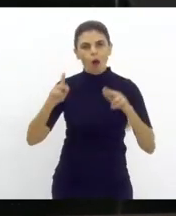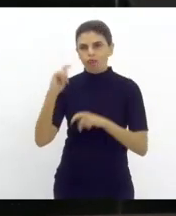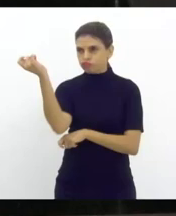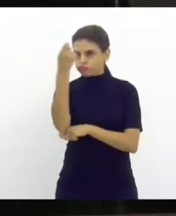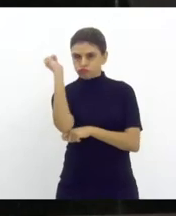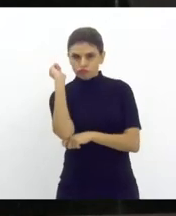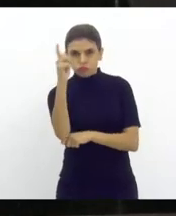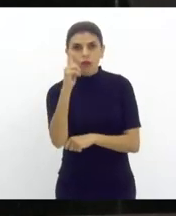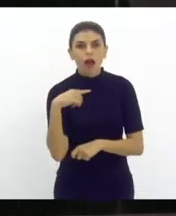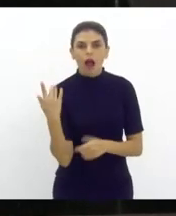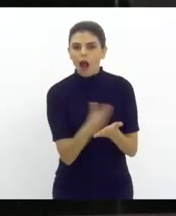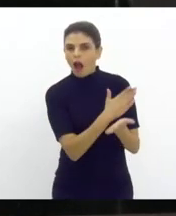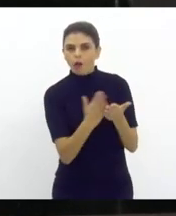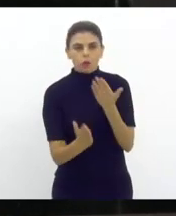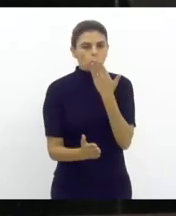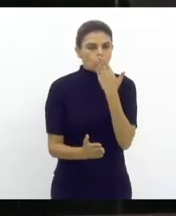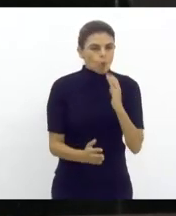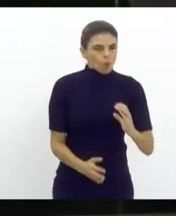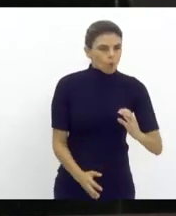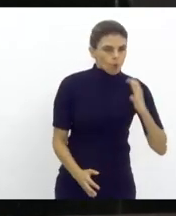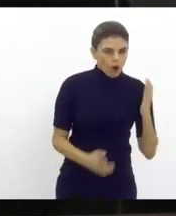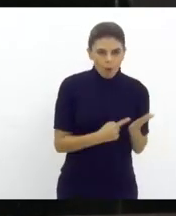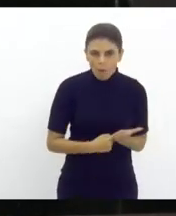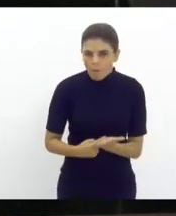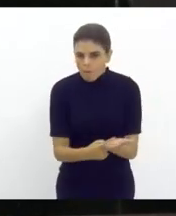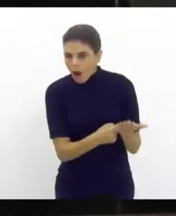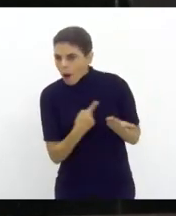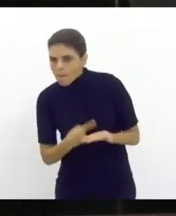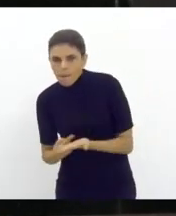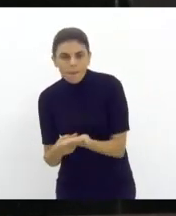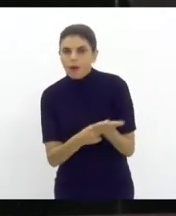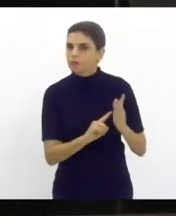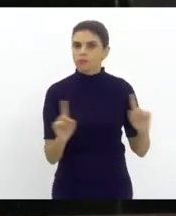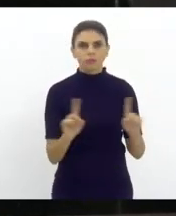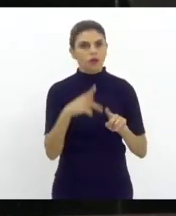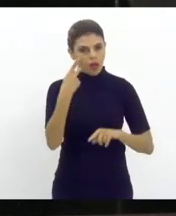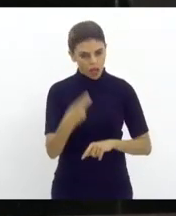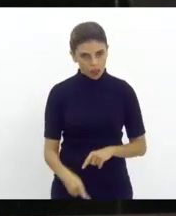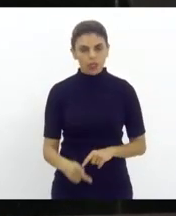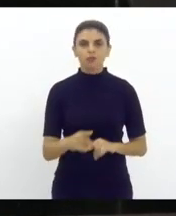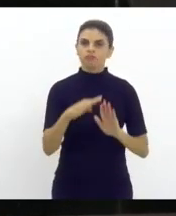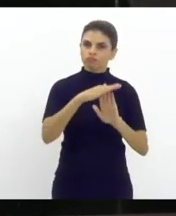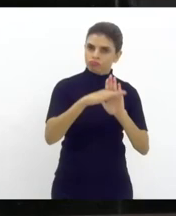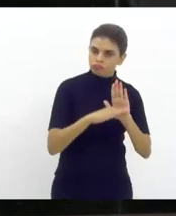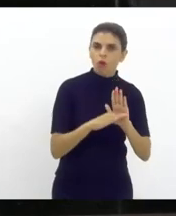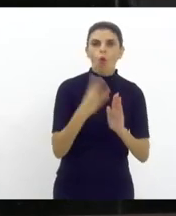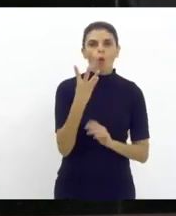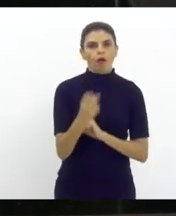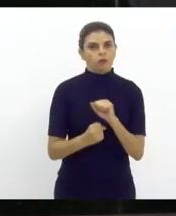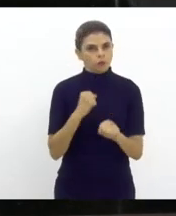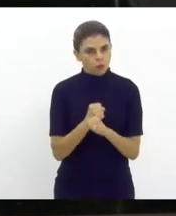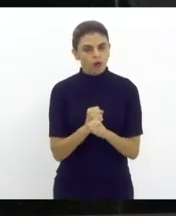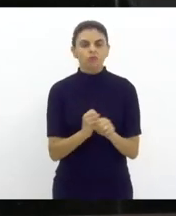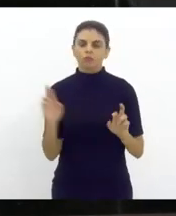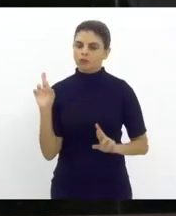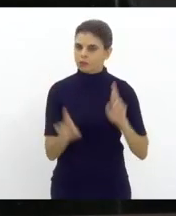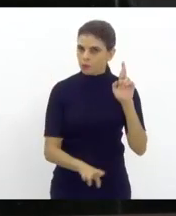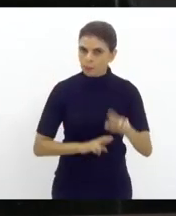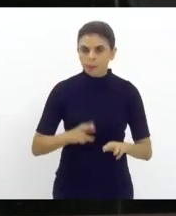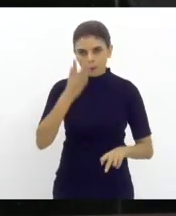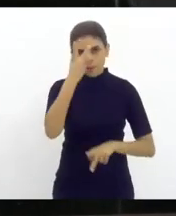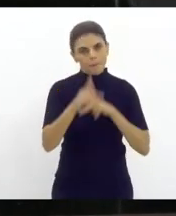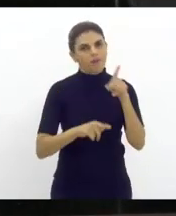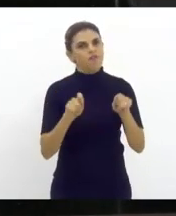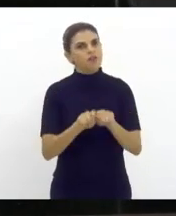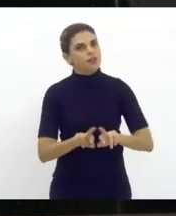deixando acontecer fazendo acordos mas não é o que acontece dentro do nosso mandato que realmente representa a população e faz